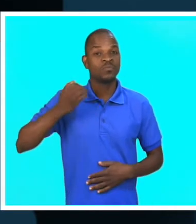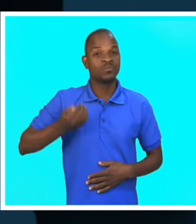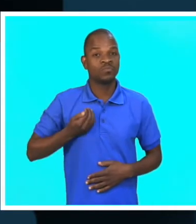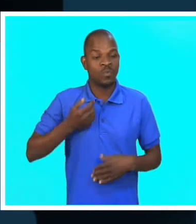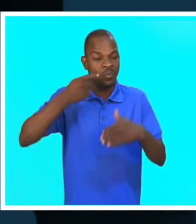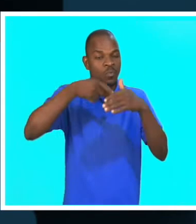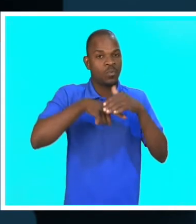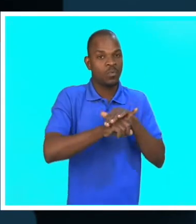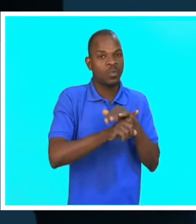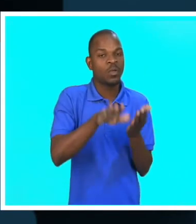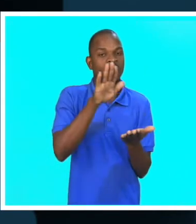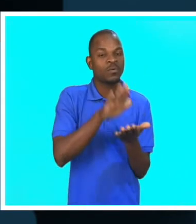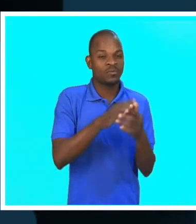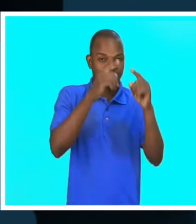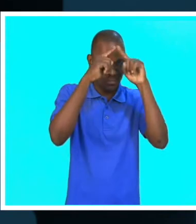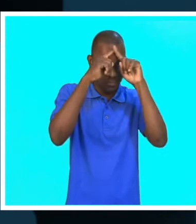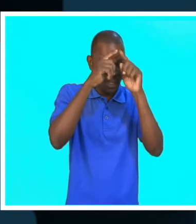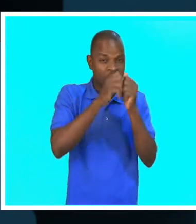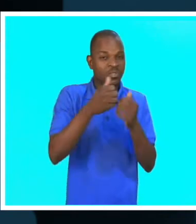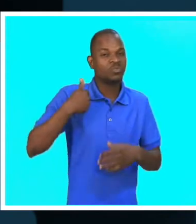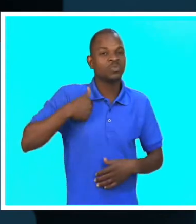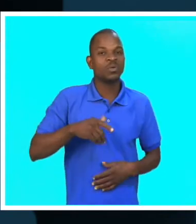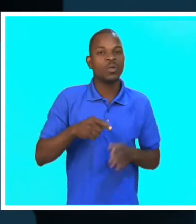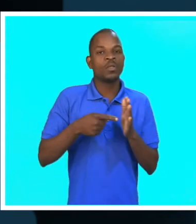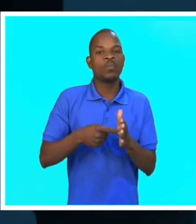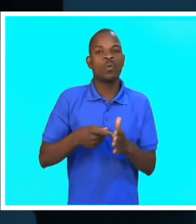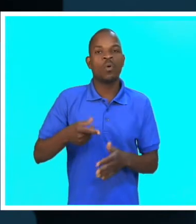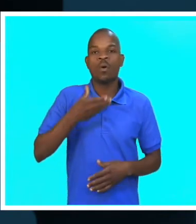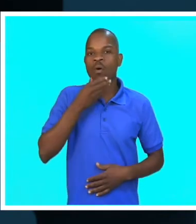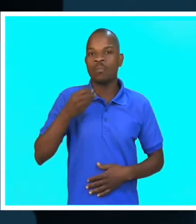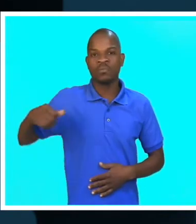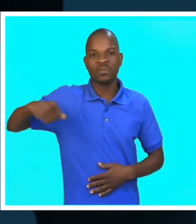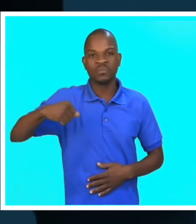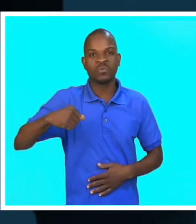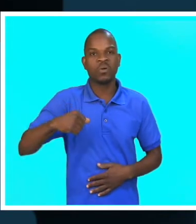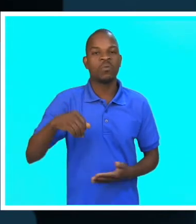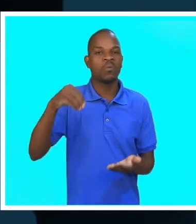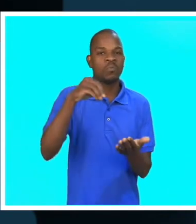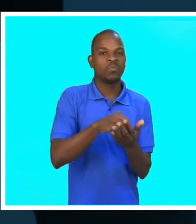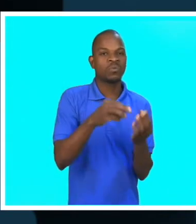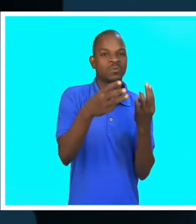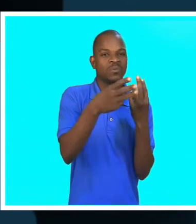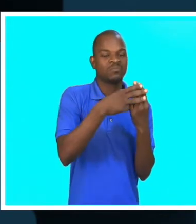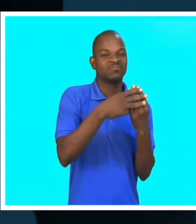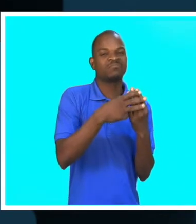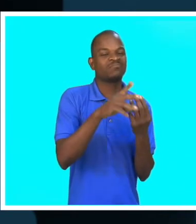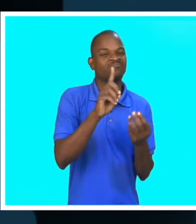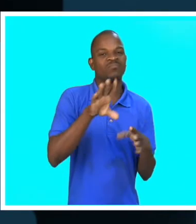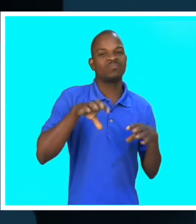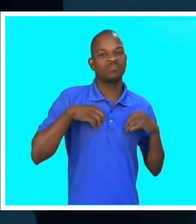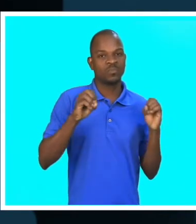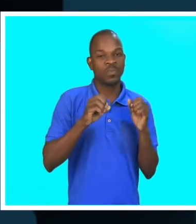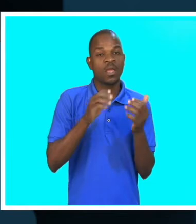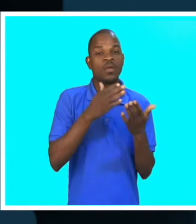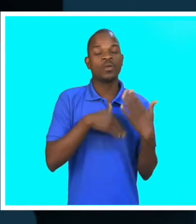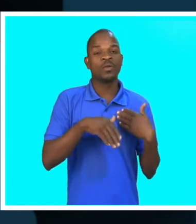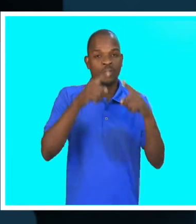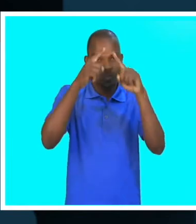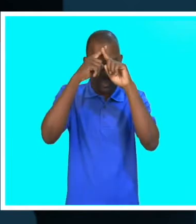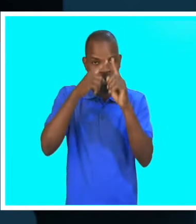quando se dirigem às esquadras, não querem que os maridos sejam processados. O que elas querem é que a polícia faça uma notificação,